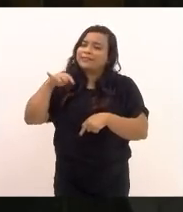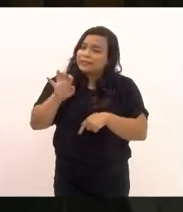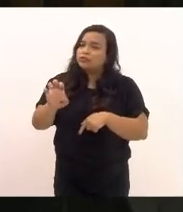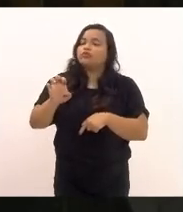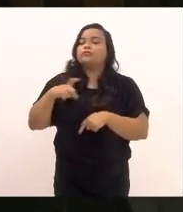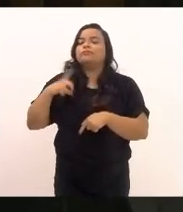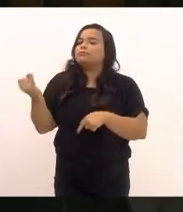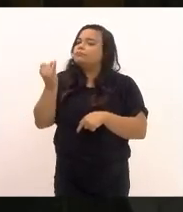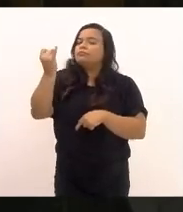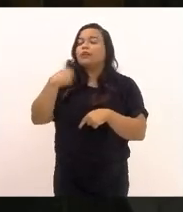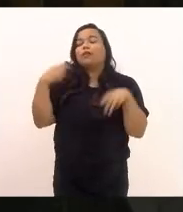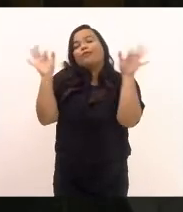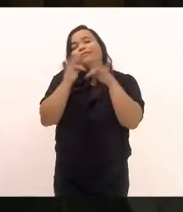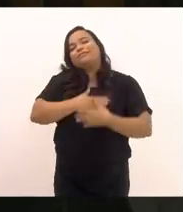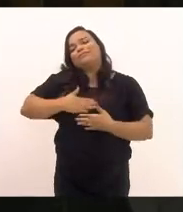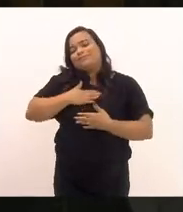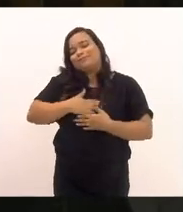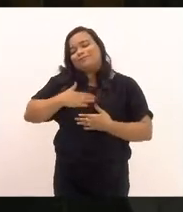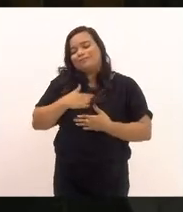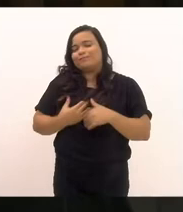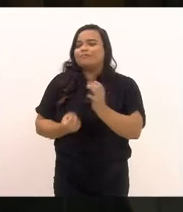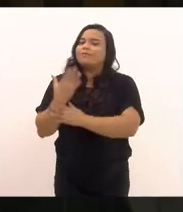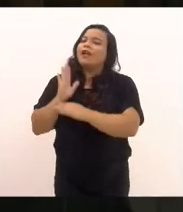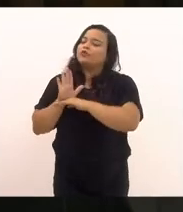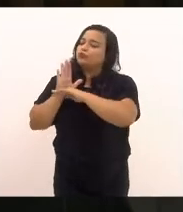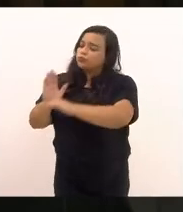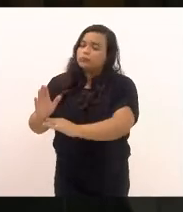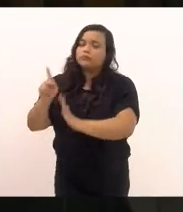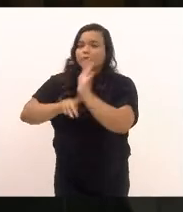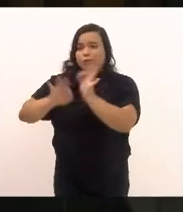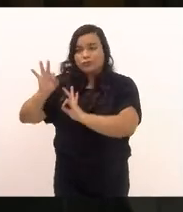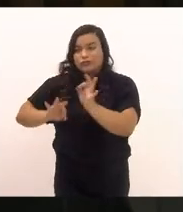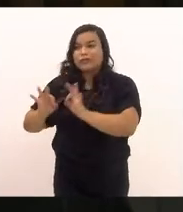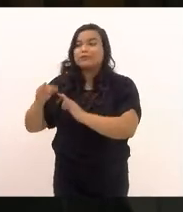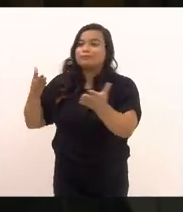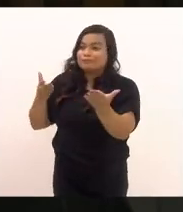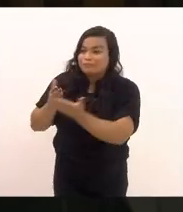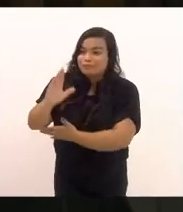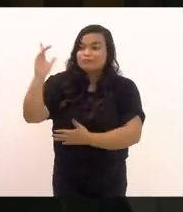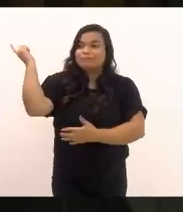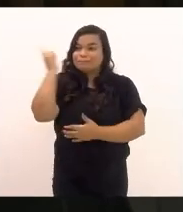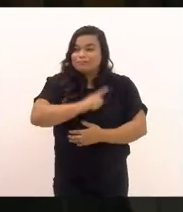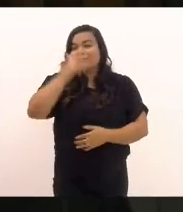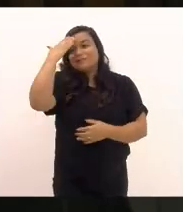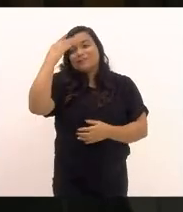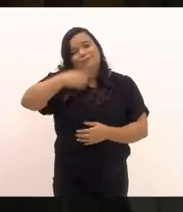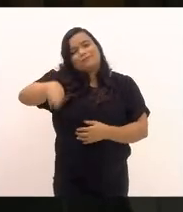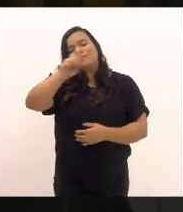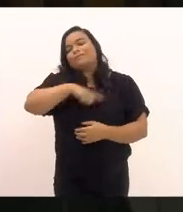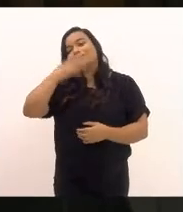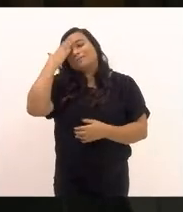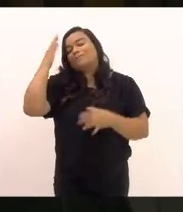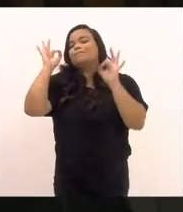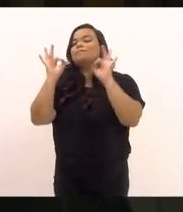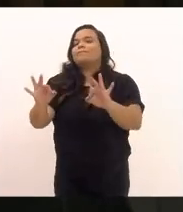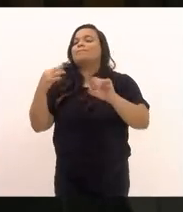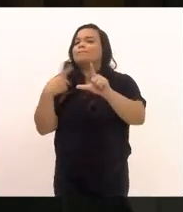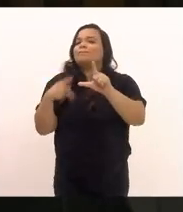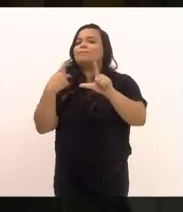esse projeto, para aprová-lo, para costurar um amplo entendimento, para garantir a esses estudantes o direito ao passe